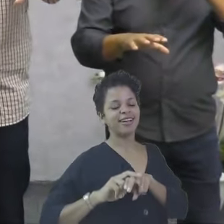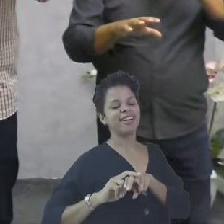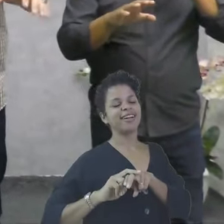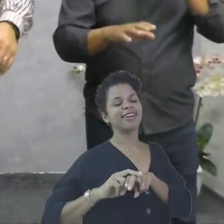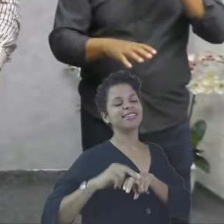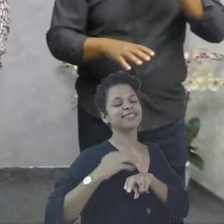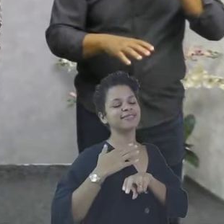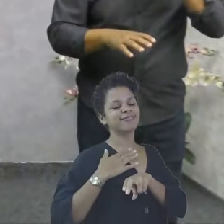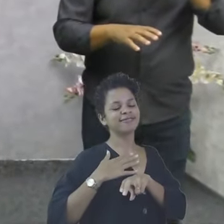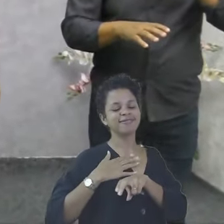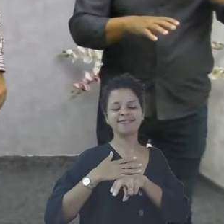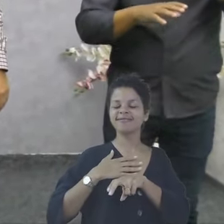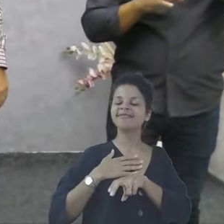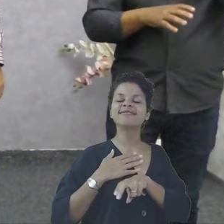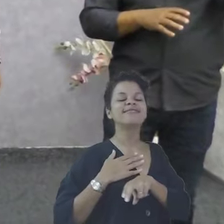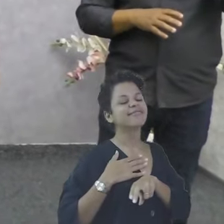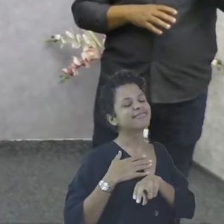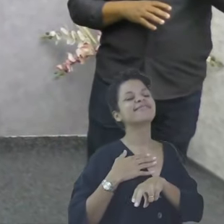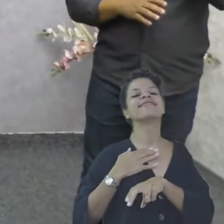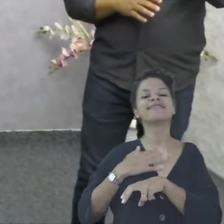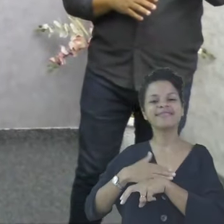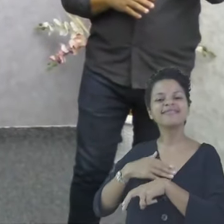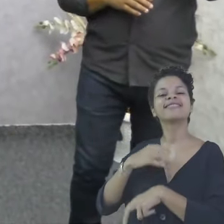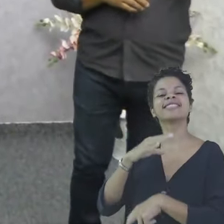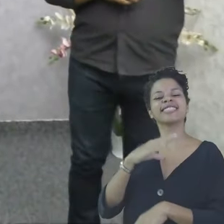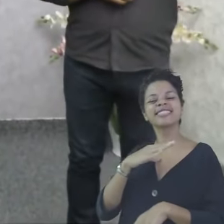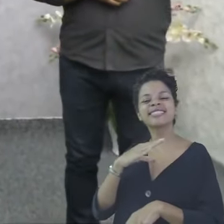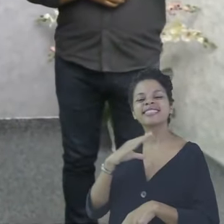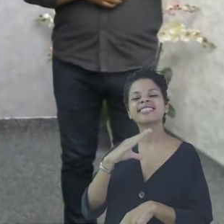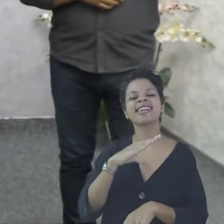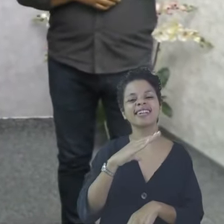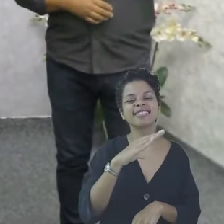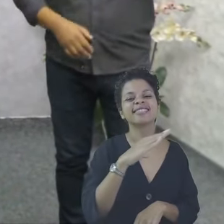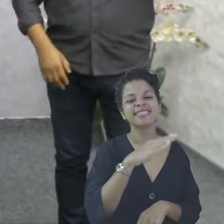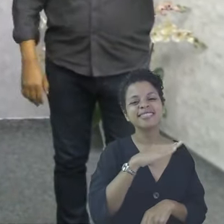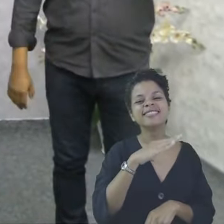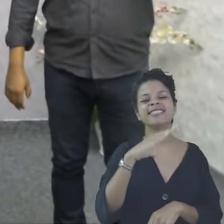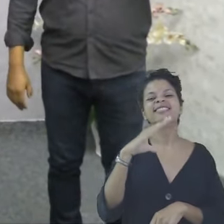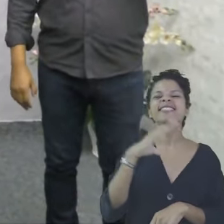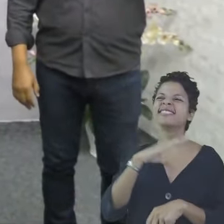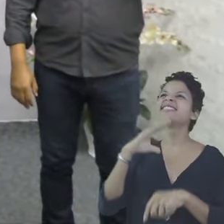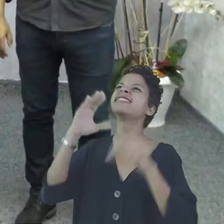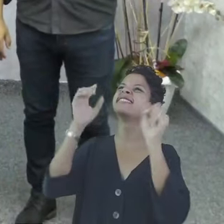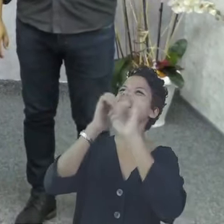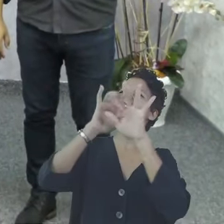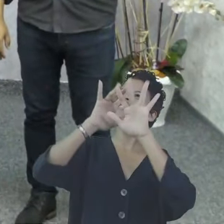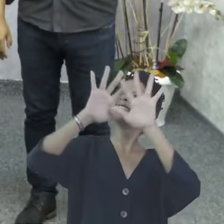Margens do rio, da cidade,